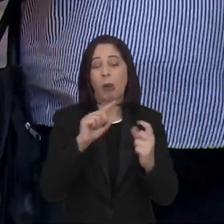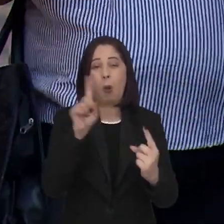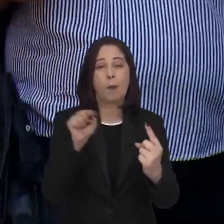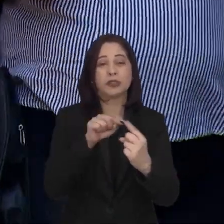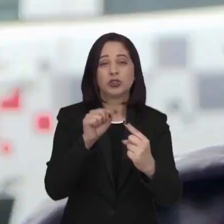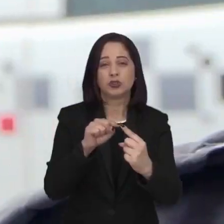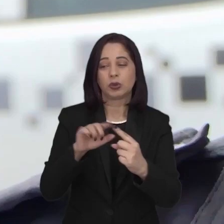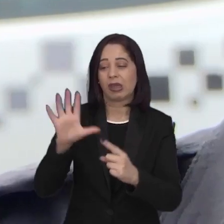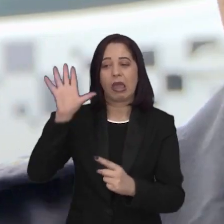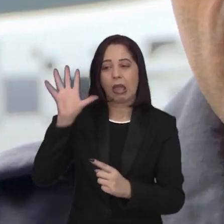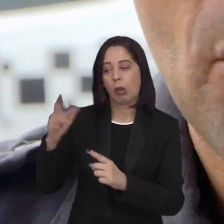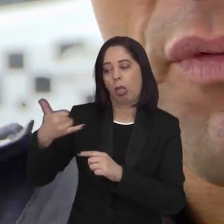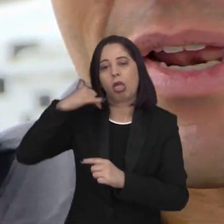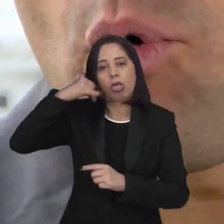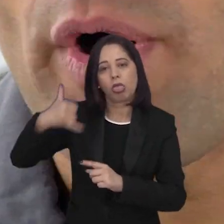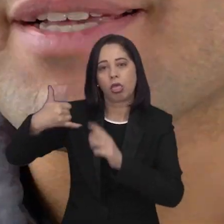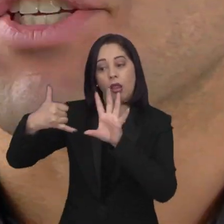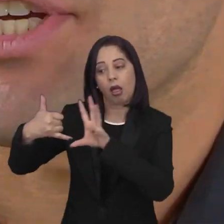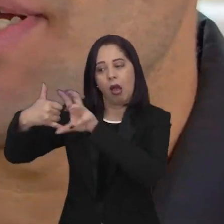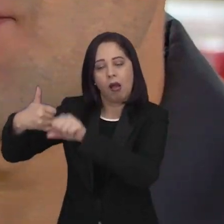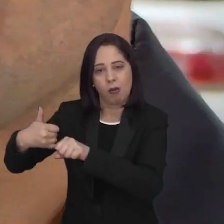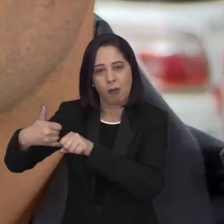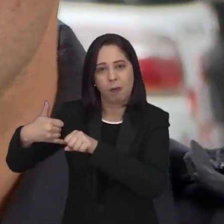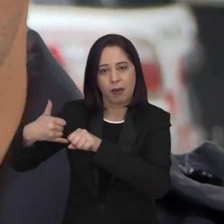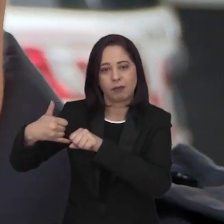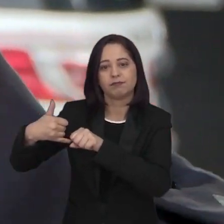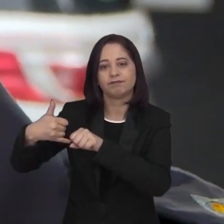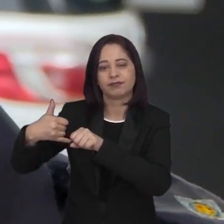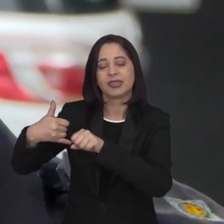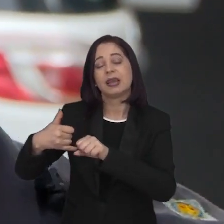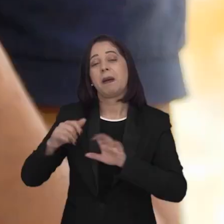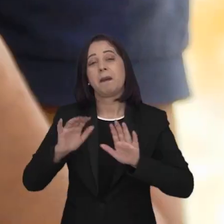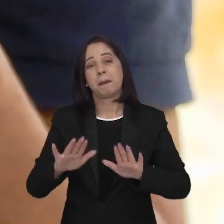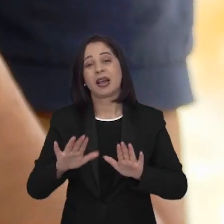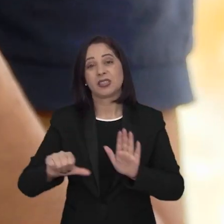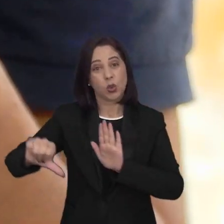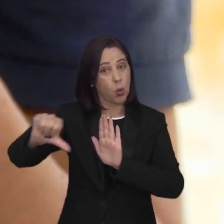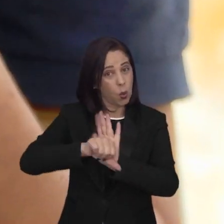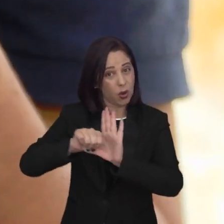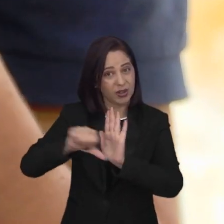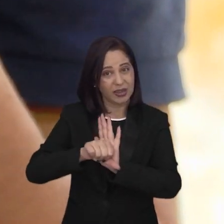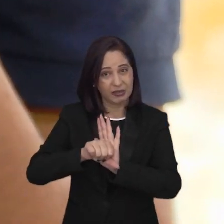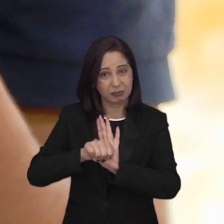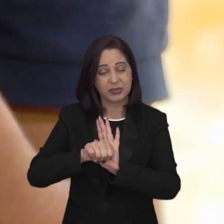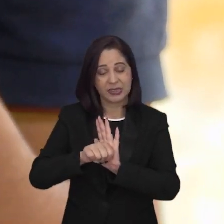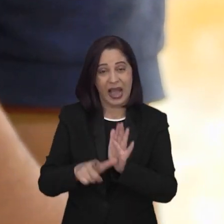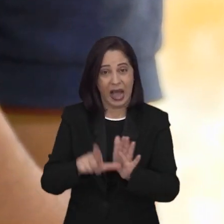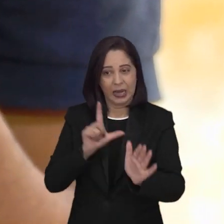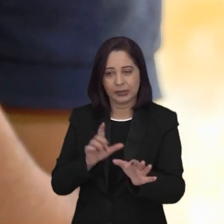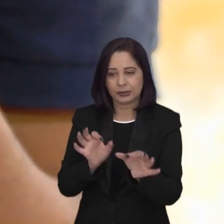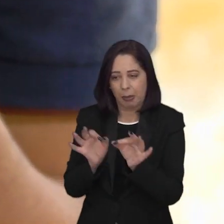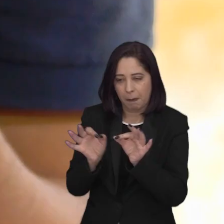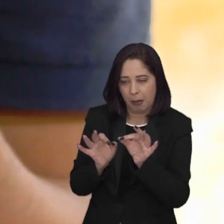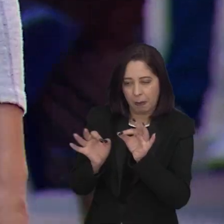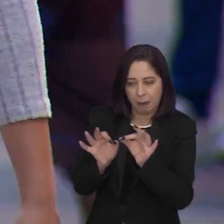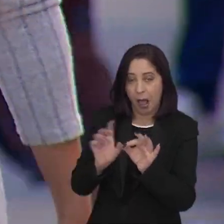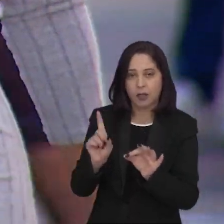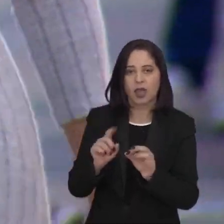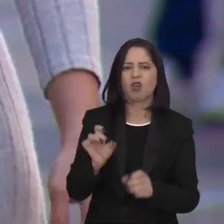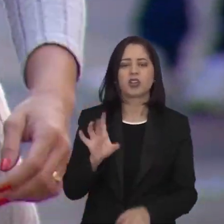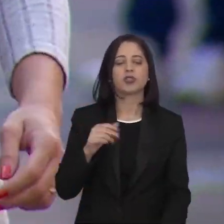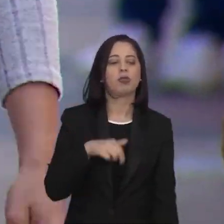do celular. E o tenente explica, a ocasião faz o ladrão. Em alguns casos, o crime não foi planejado,